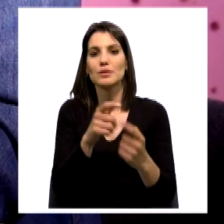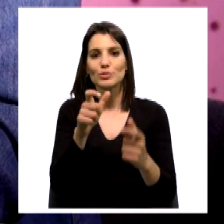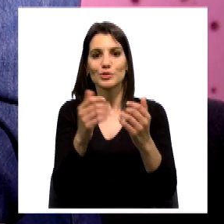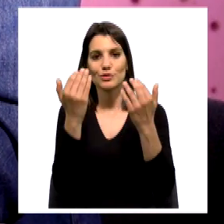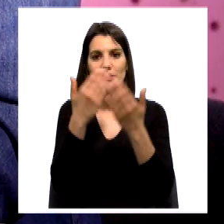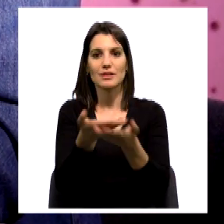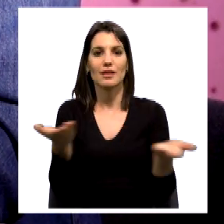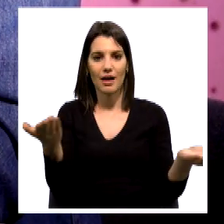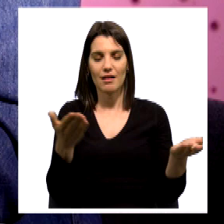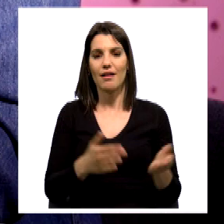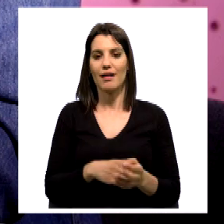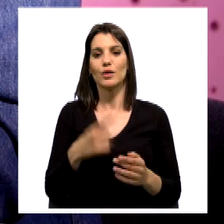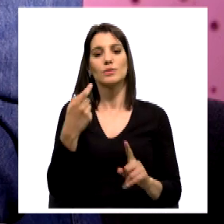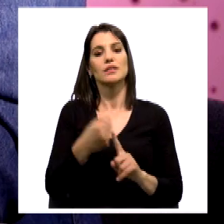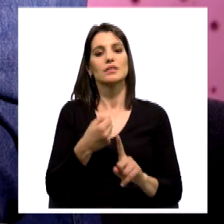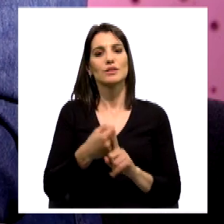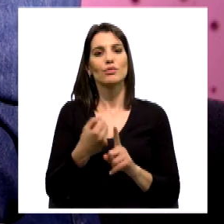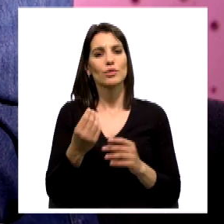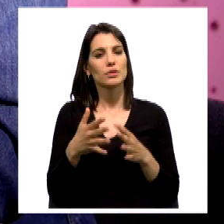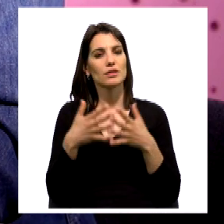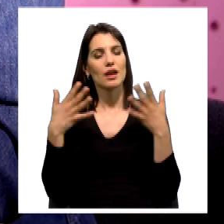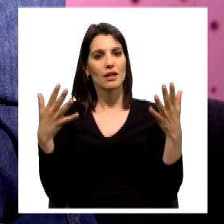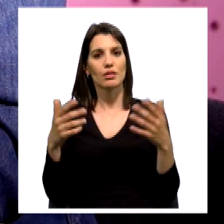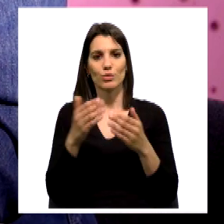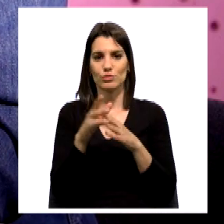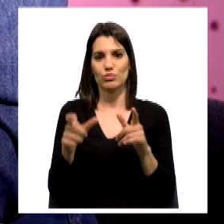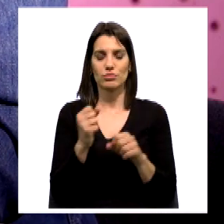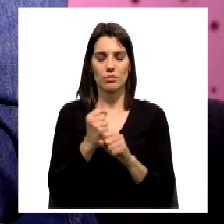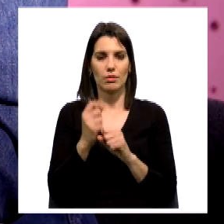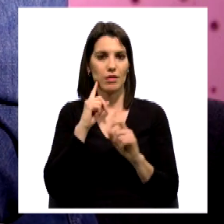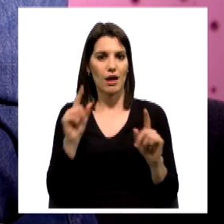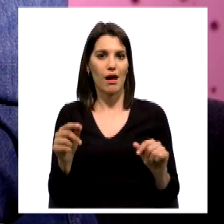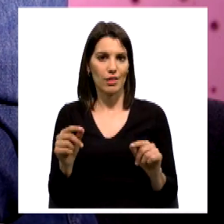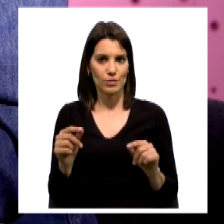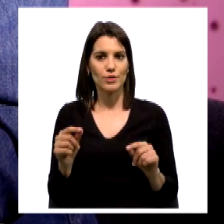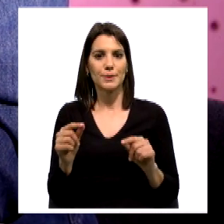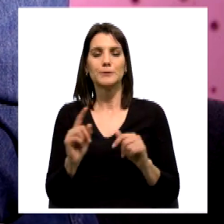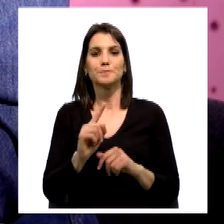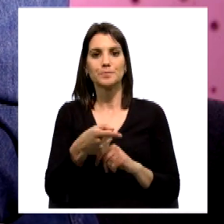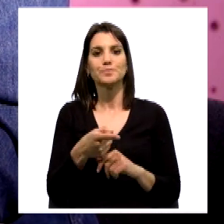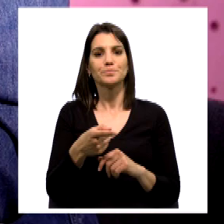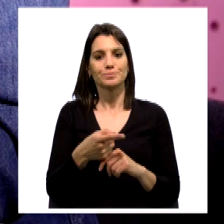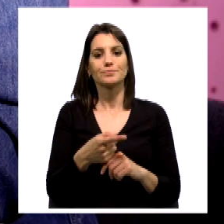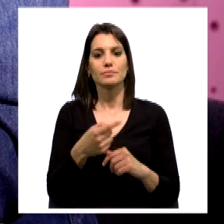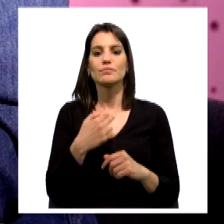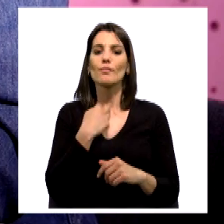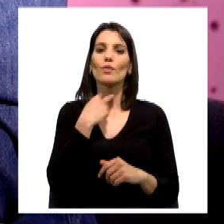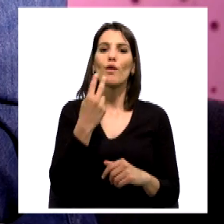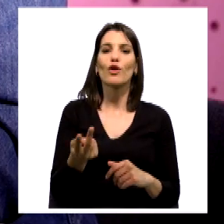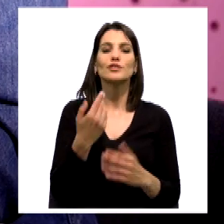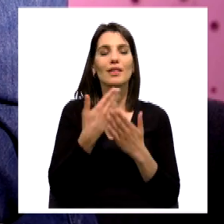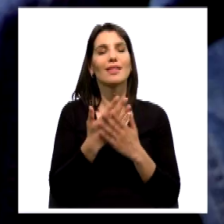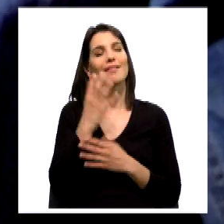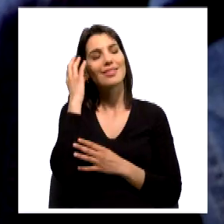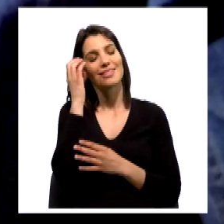pessoas. E há um desafio muito grande em todos os locutores de rádio, que é o conforto da